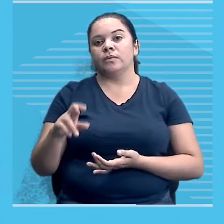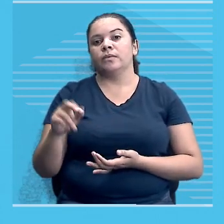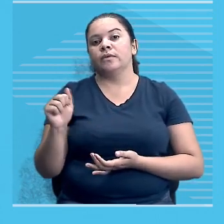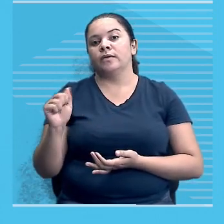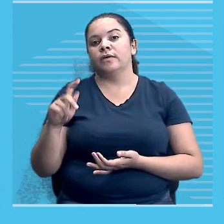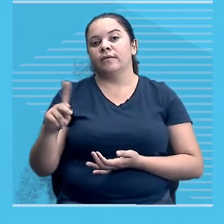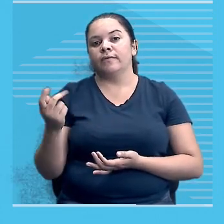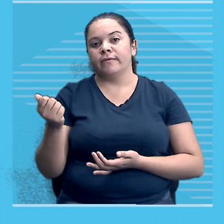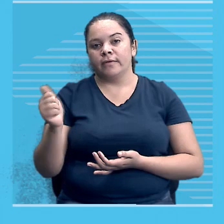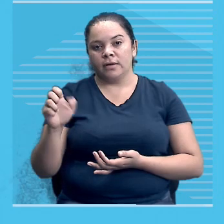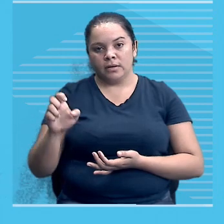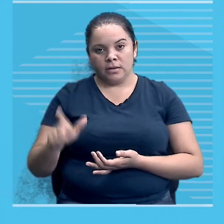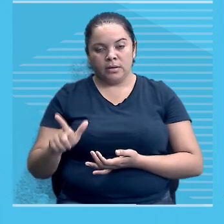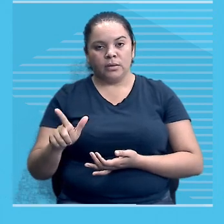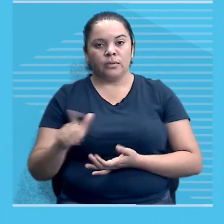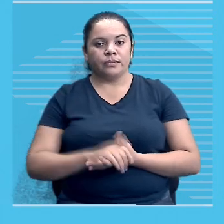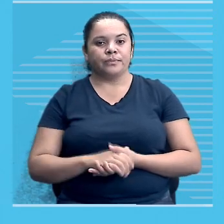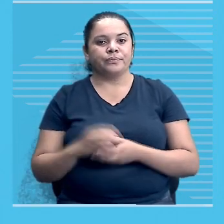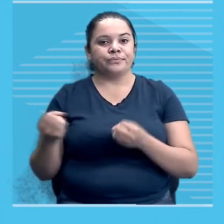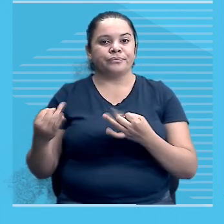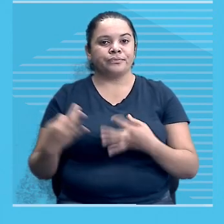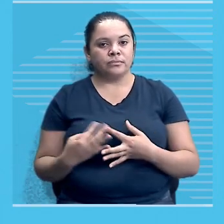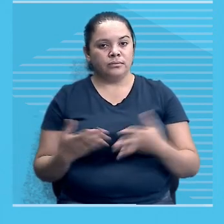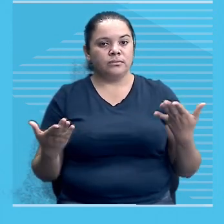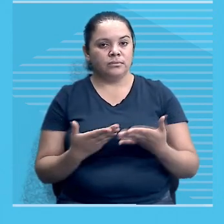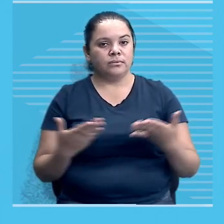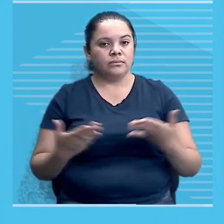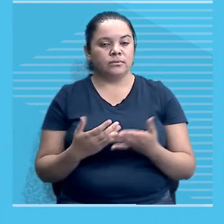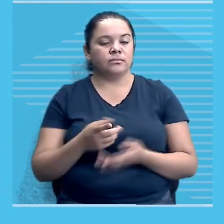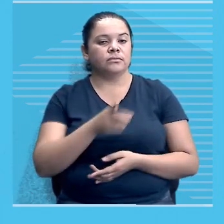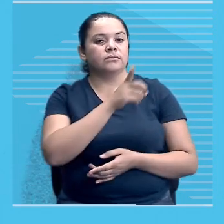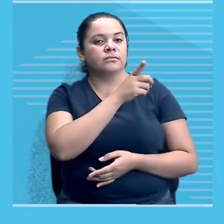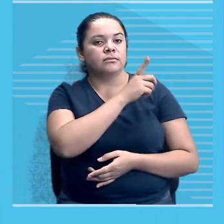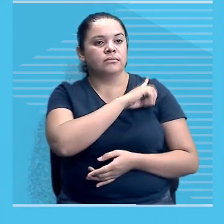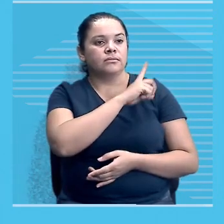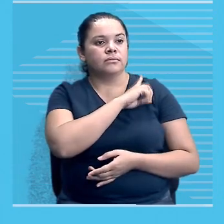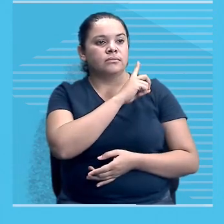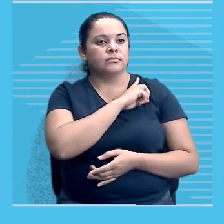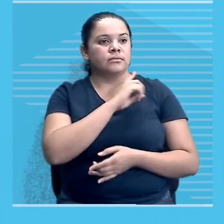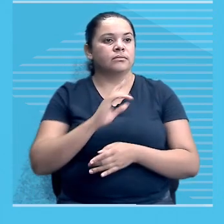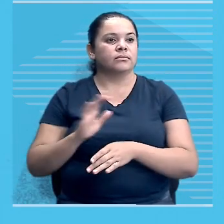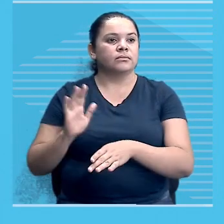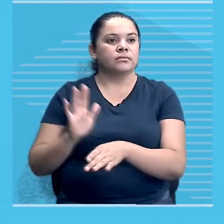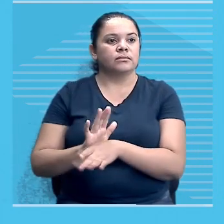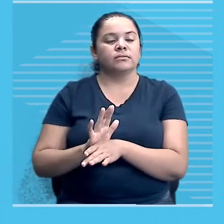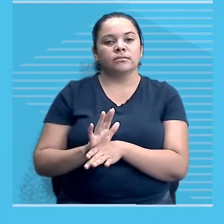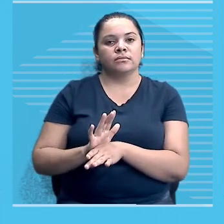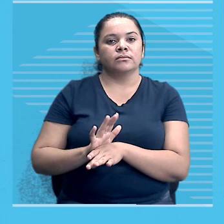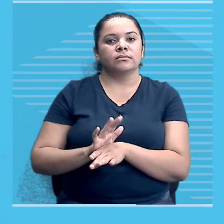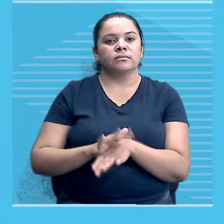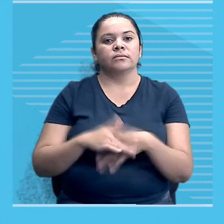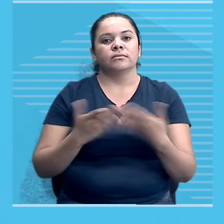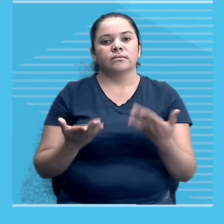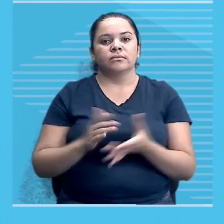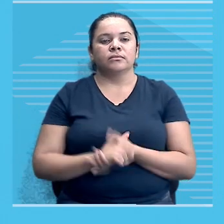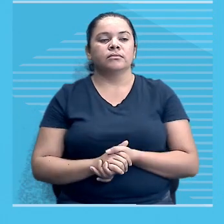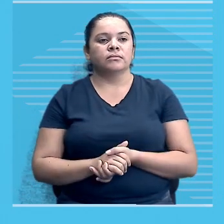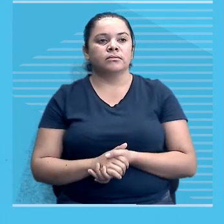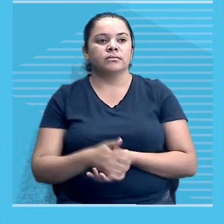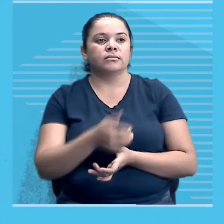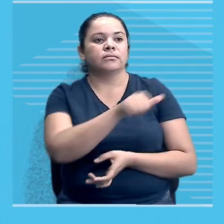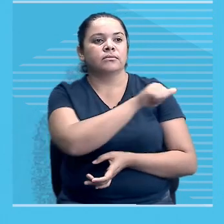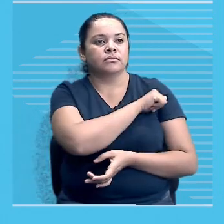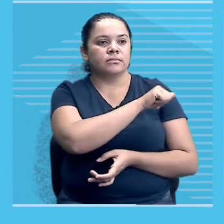né Canal educação primeira série tarde hein E aí Cadê meus alunos